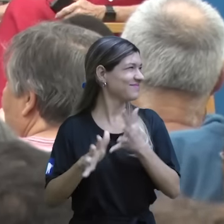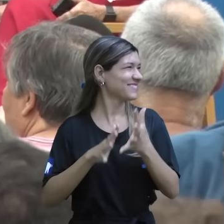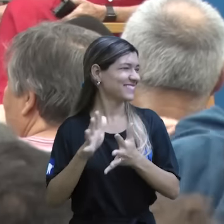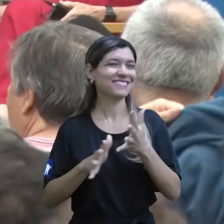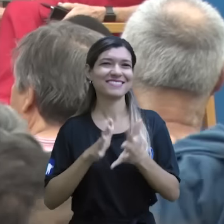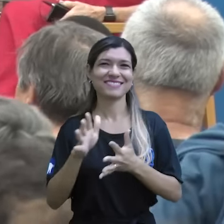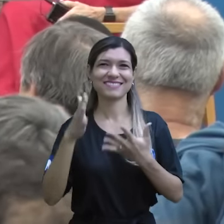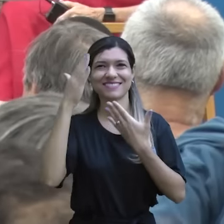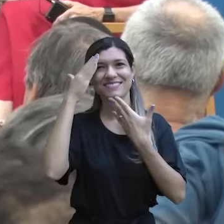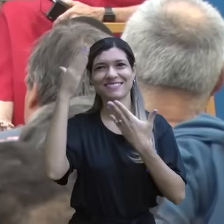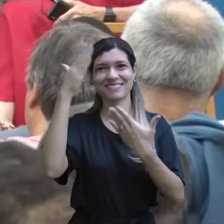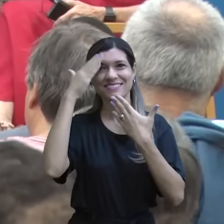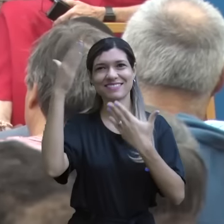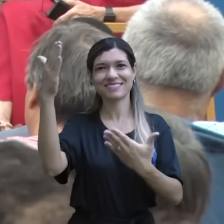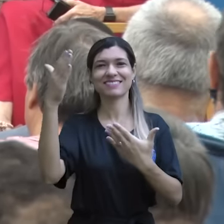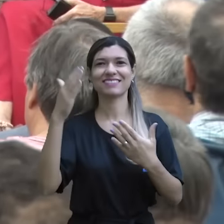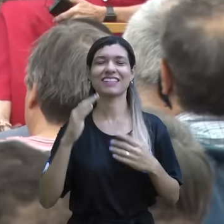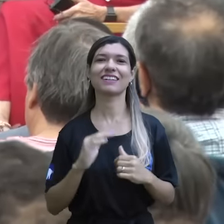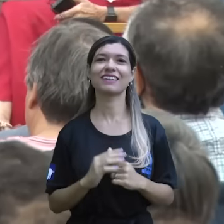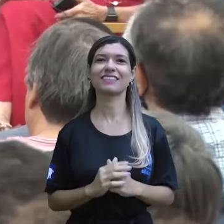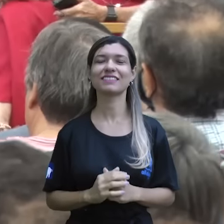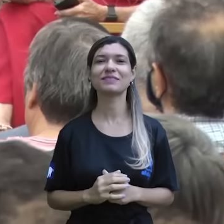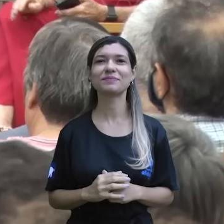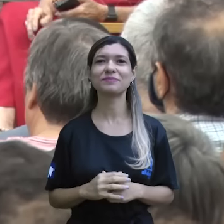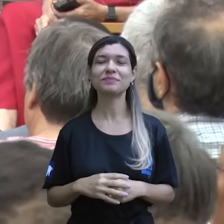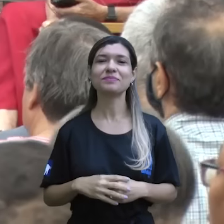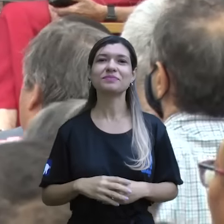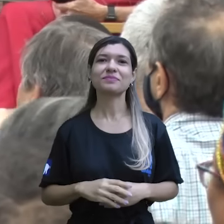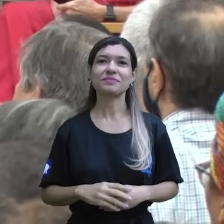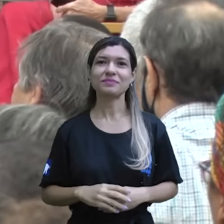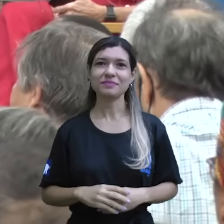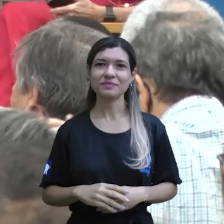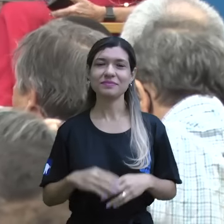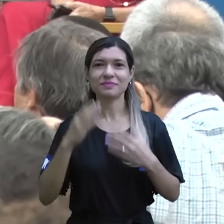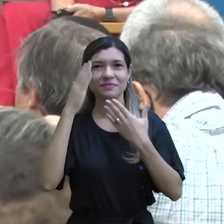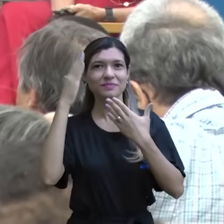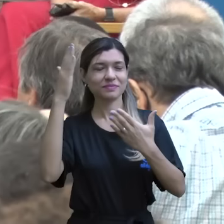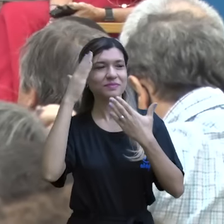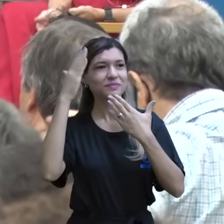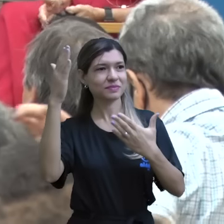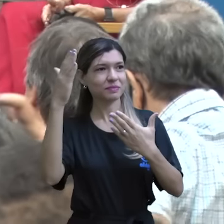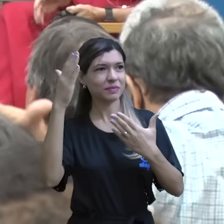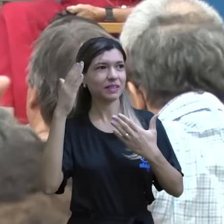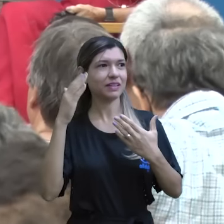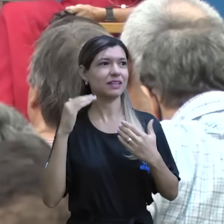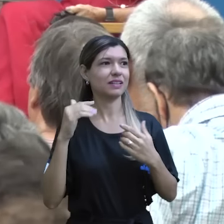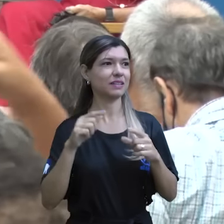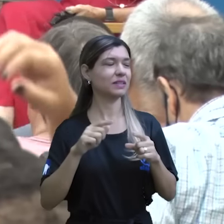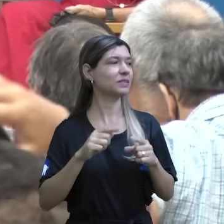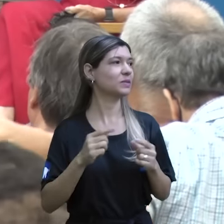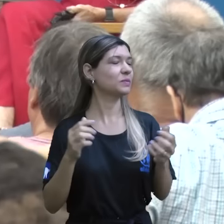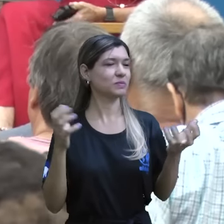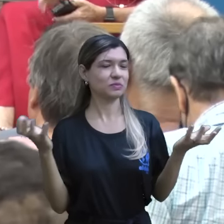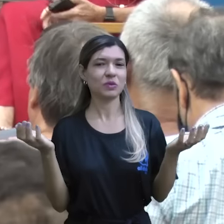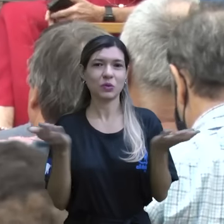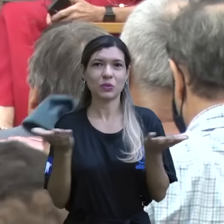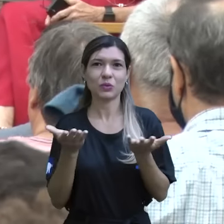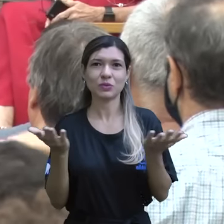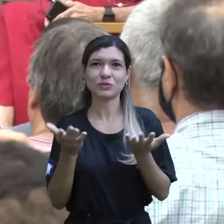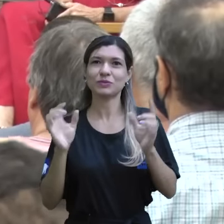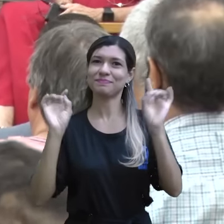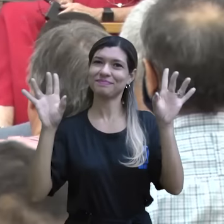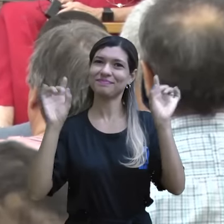gente se mover daqui para não fugir. Exatamente. Gente, eu tenho os informes aqui antes de encerrar e do